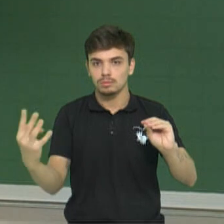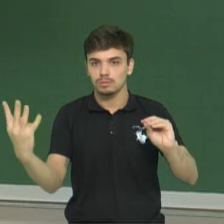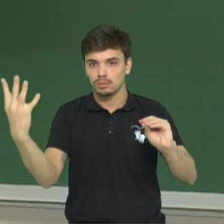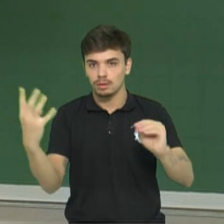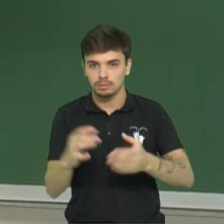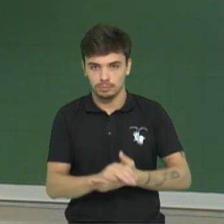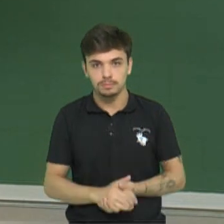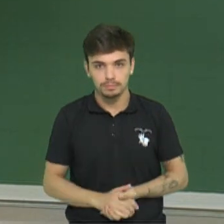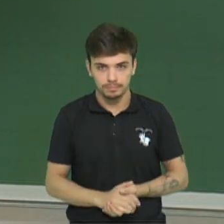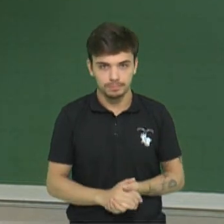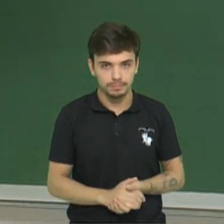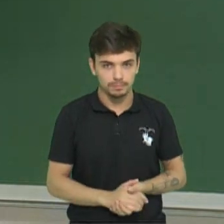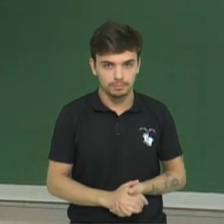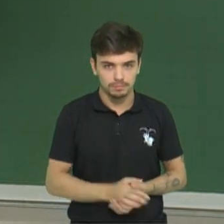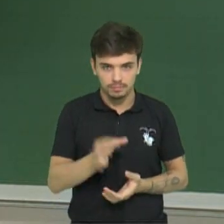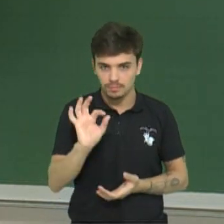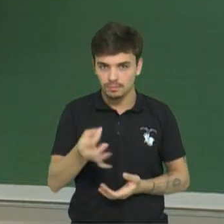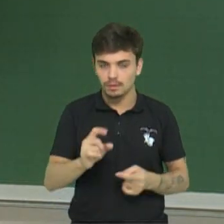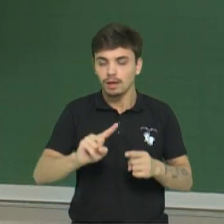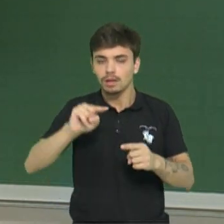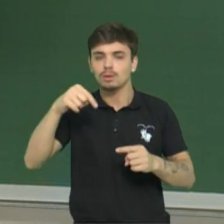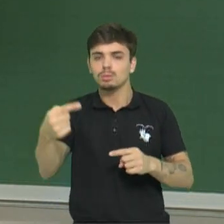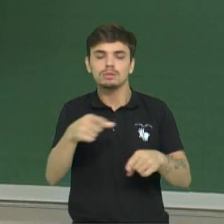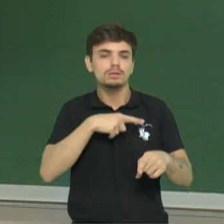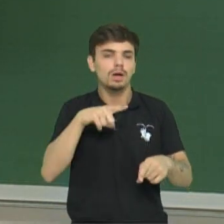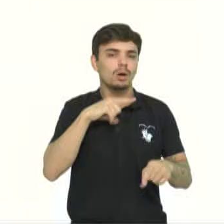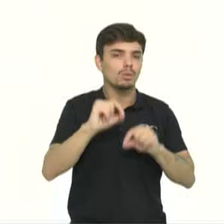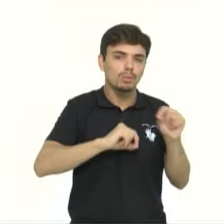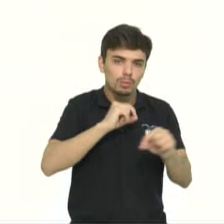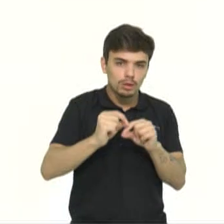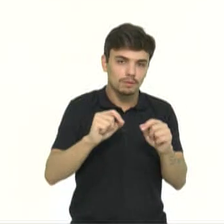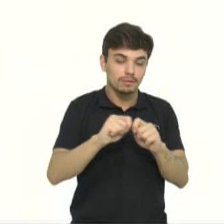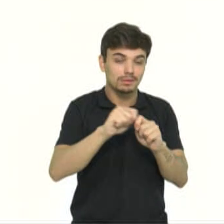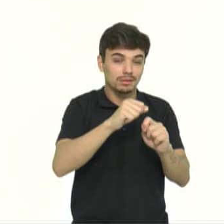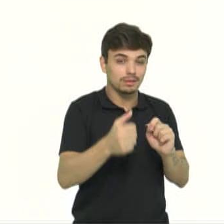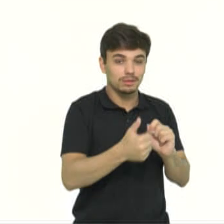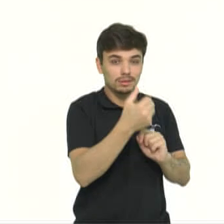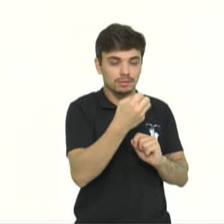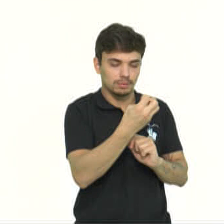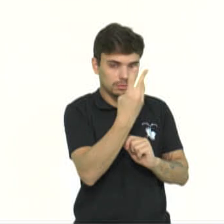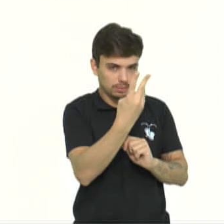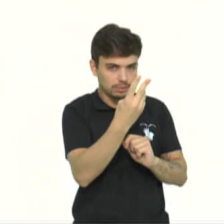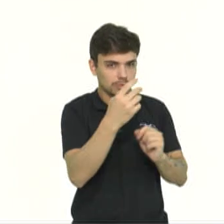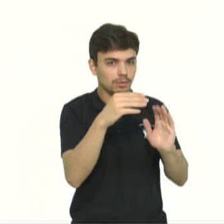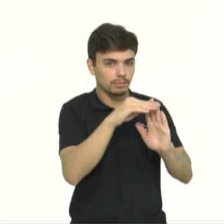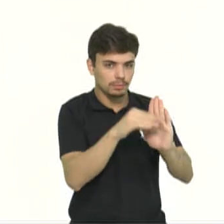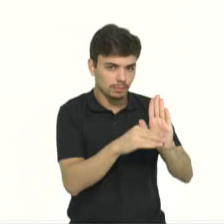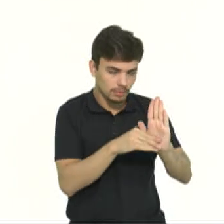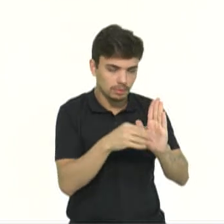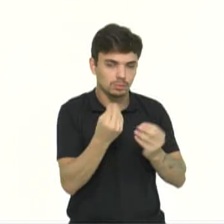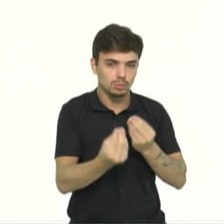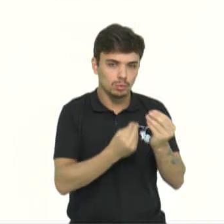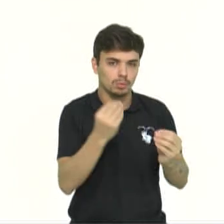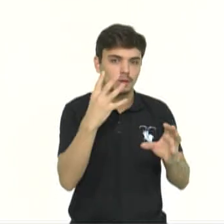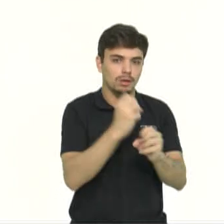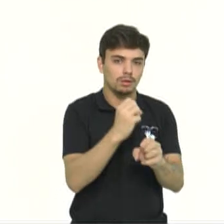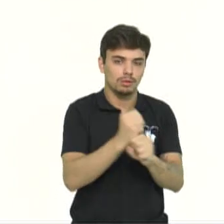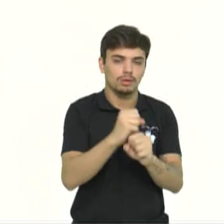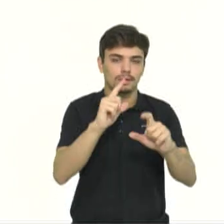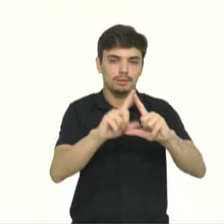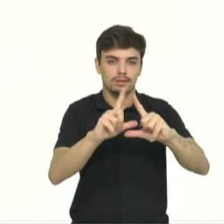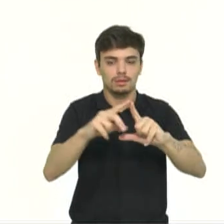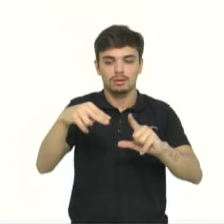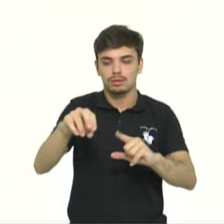4. Certo? Depois a gente vai fazer o terceiro passo, calcular o delta nox. Então, para o